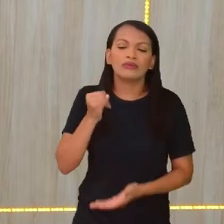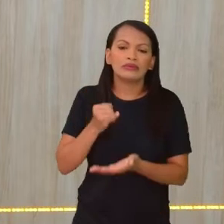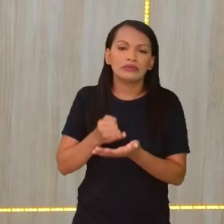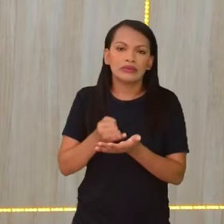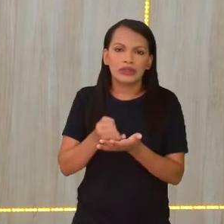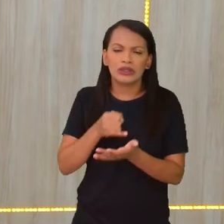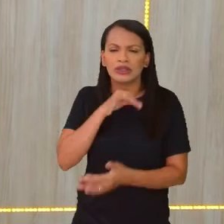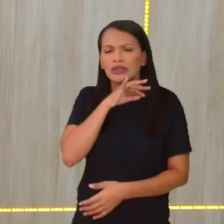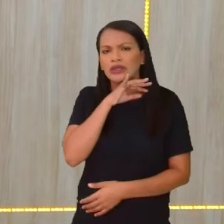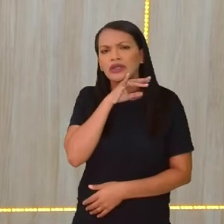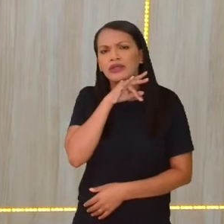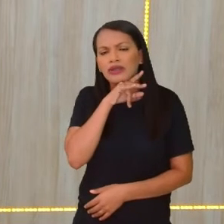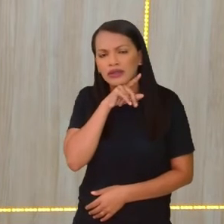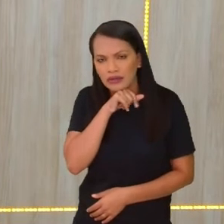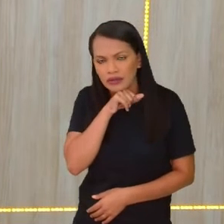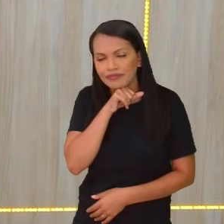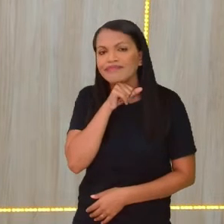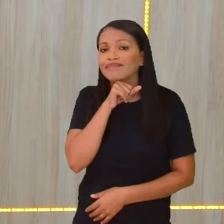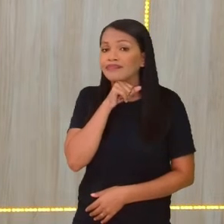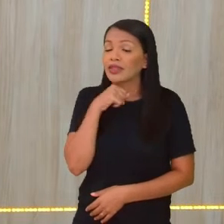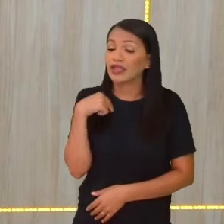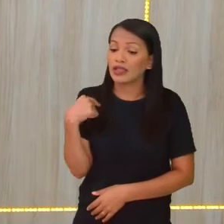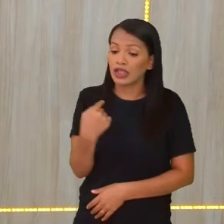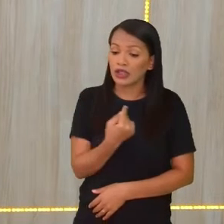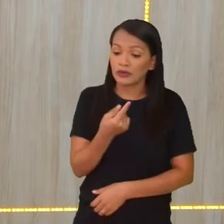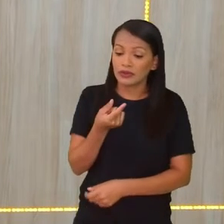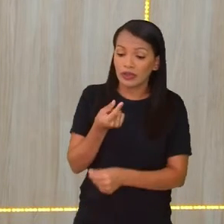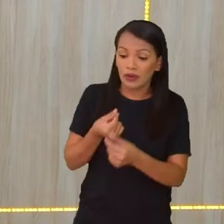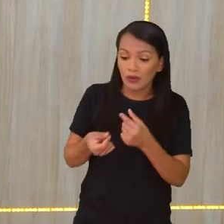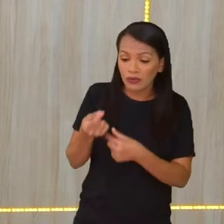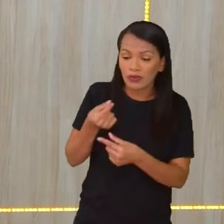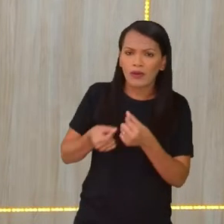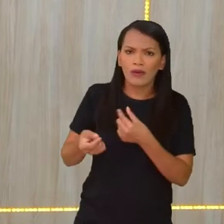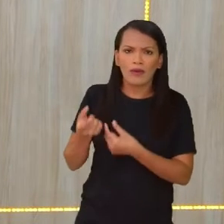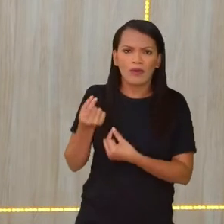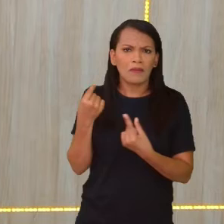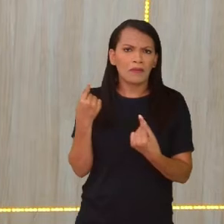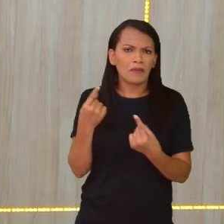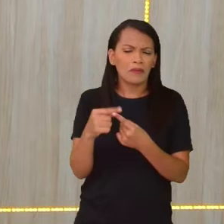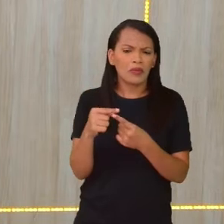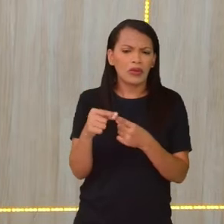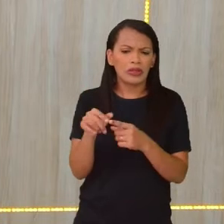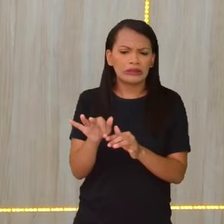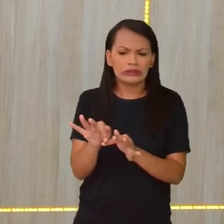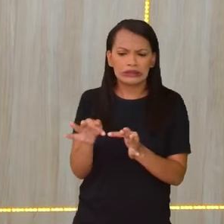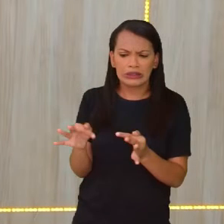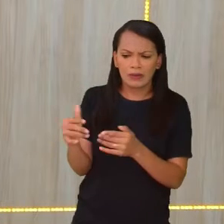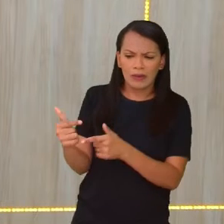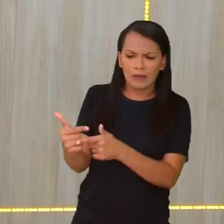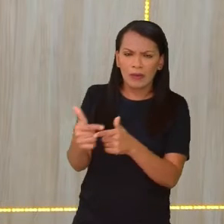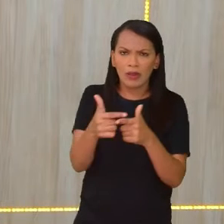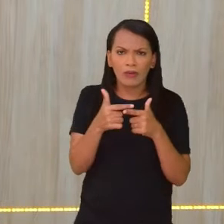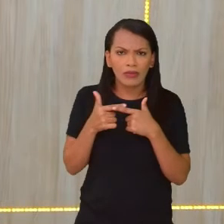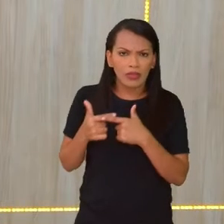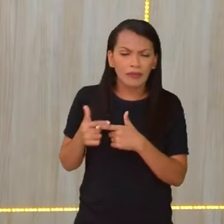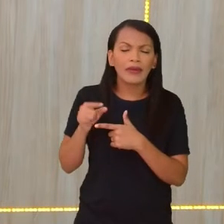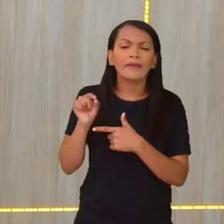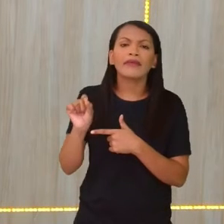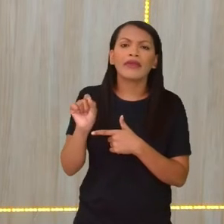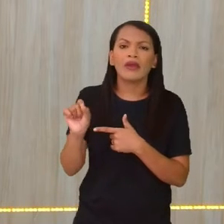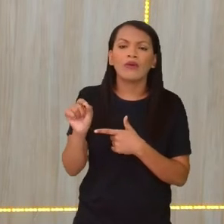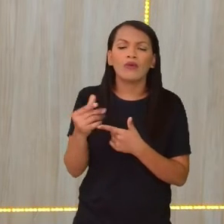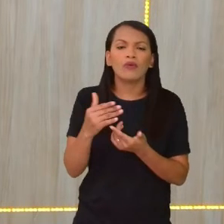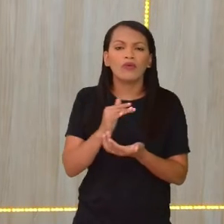deixar de circular 8 bilhões, né, na nossa economia por uma simples e problemática questão que é o